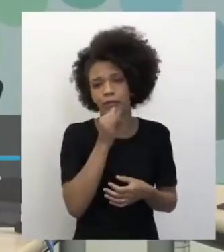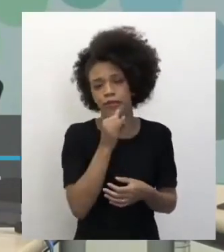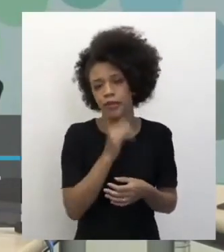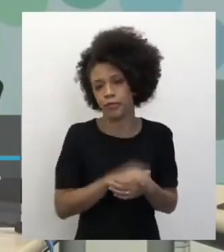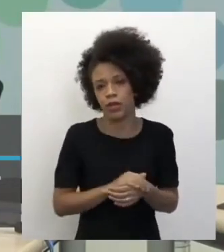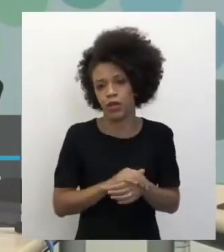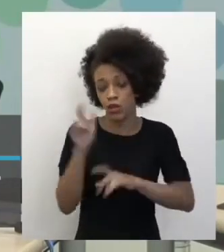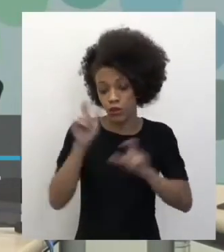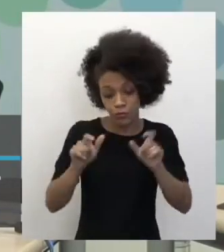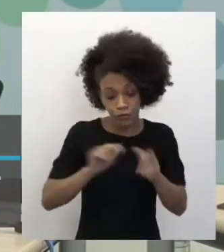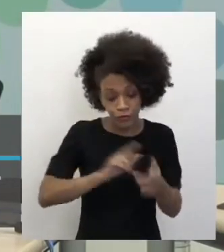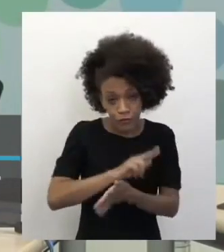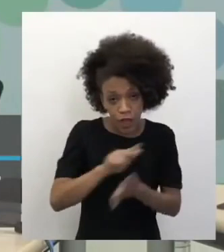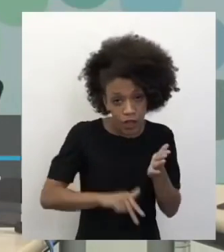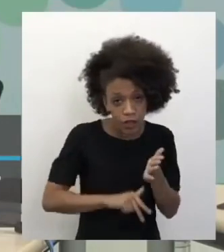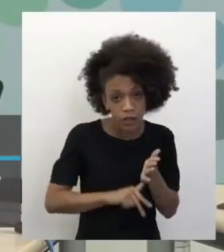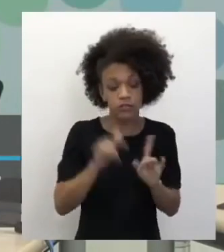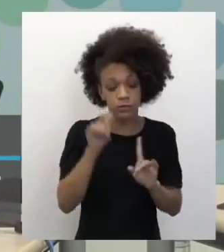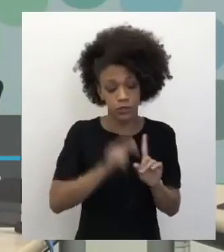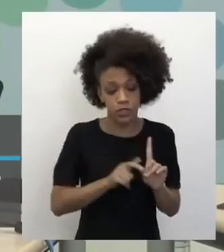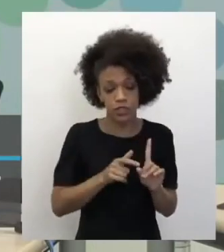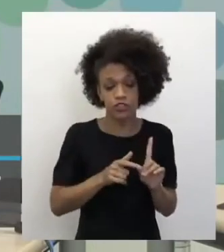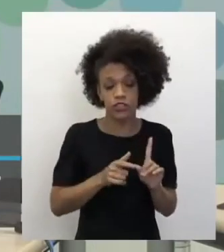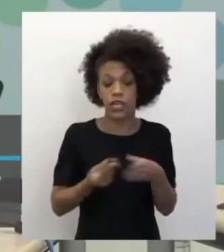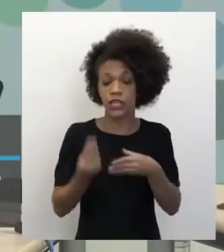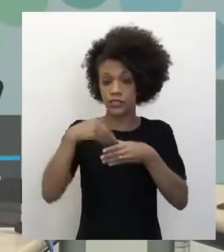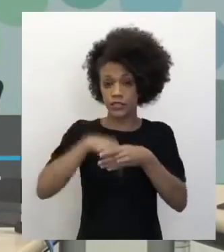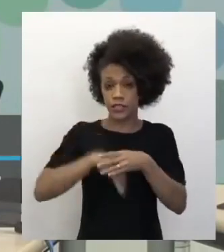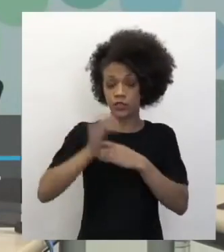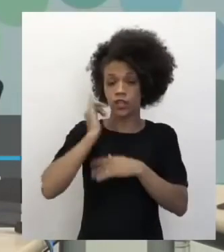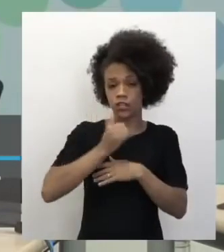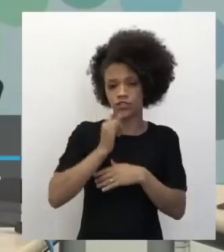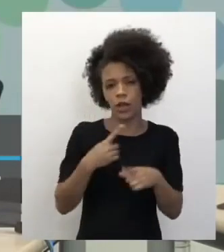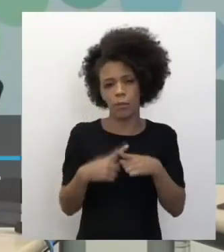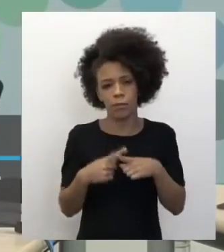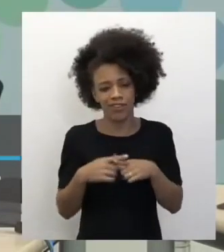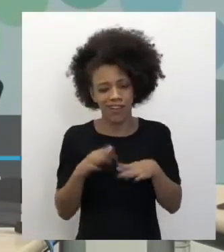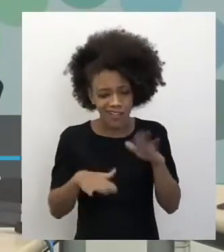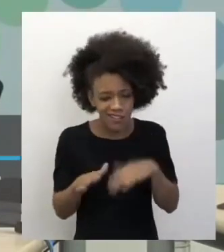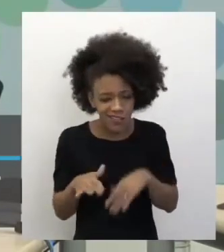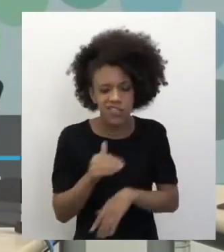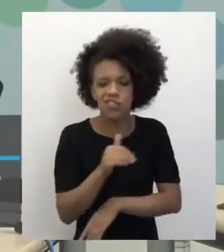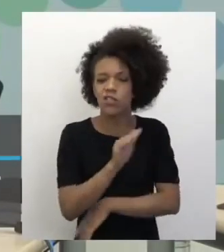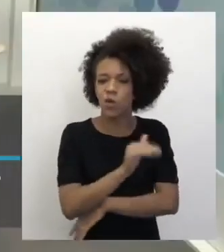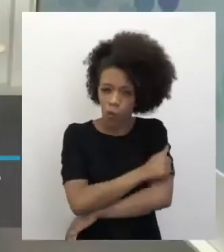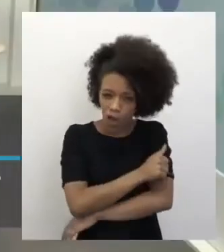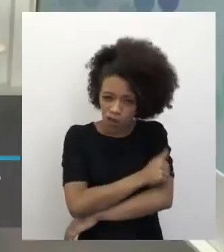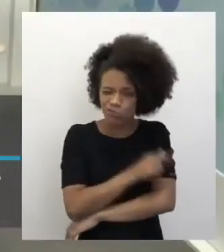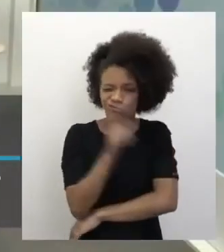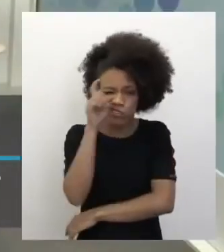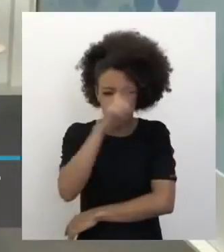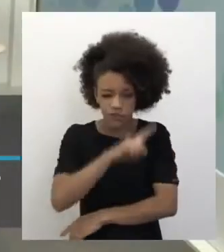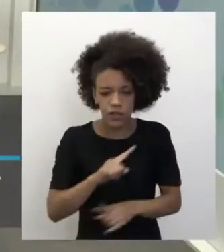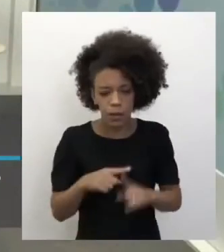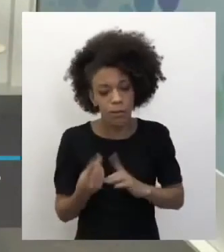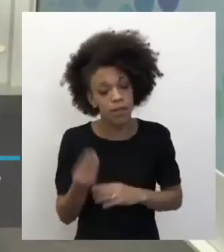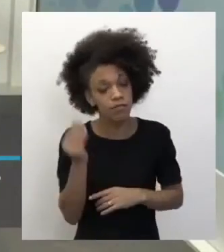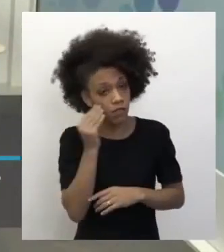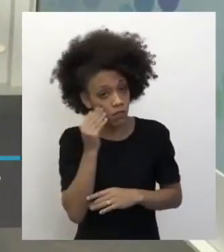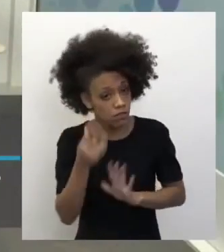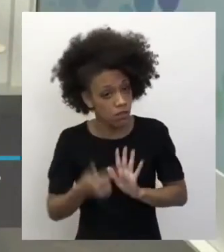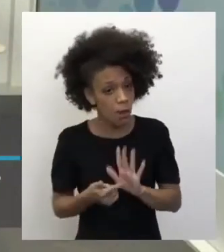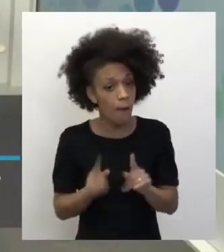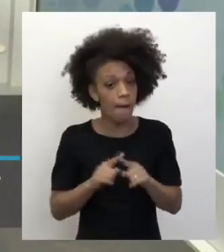minha fala. Né? Quem está... É que para o aluno talvez fique, às vezes, difícil. É o que a gente vai tentar mostrar. Mas o professor